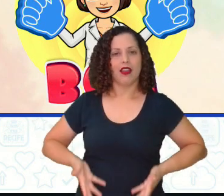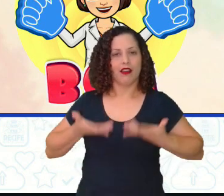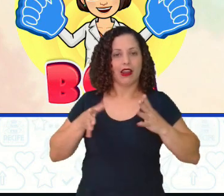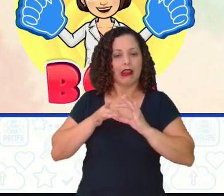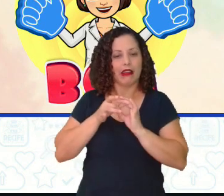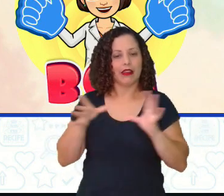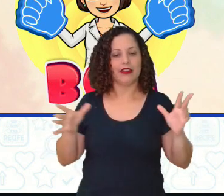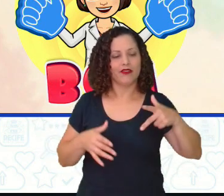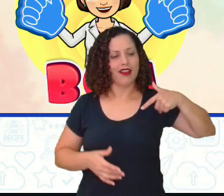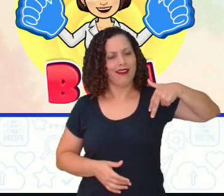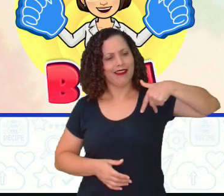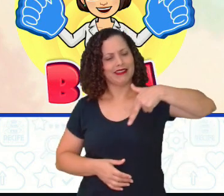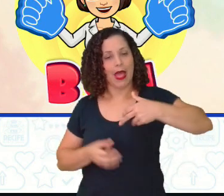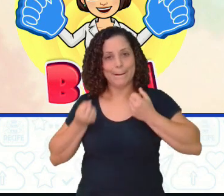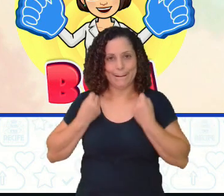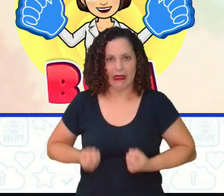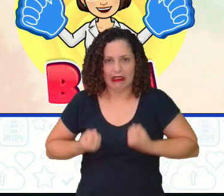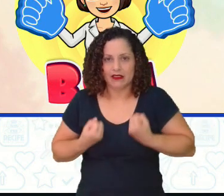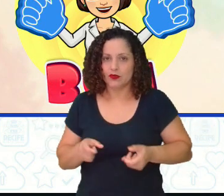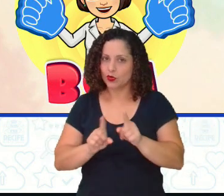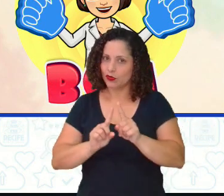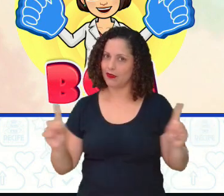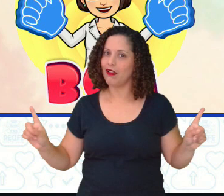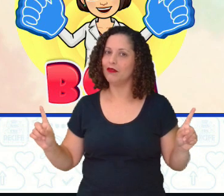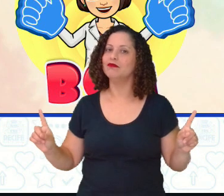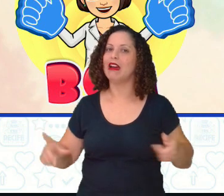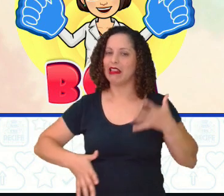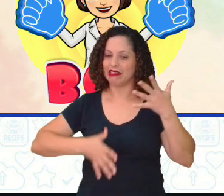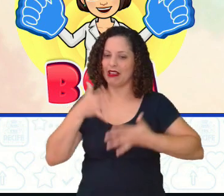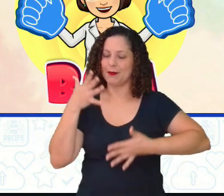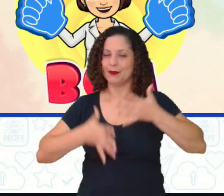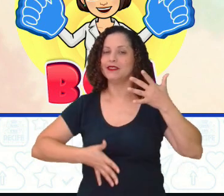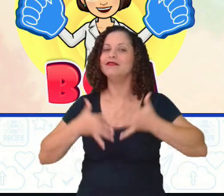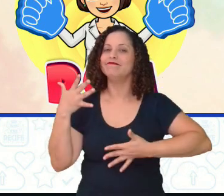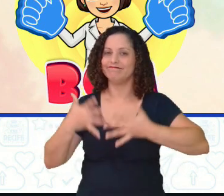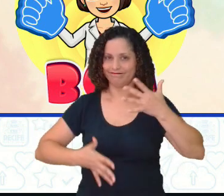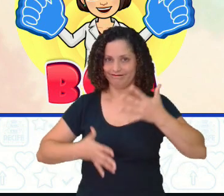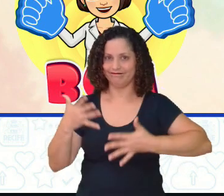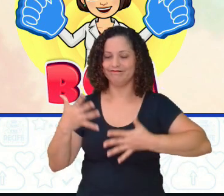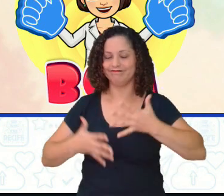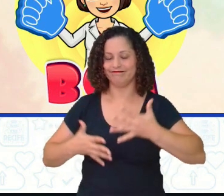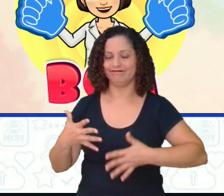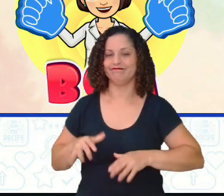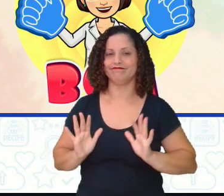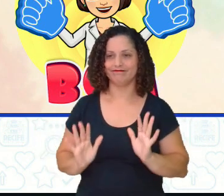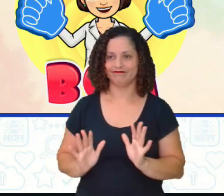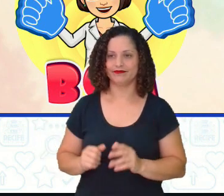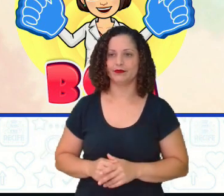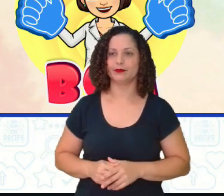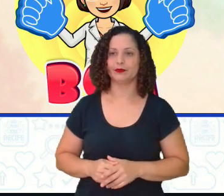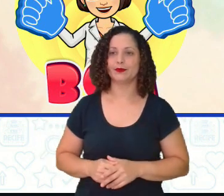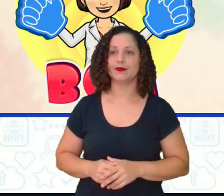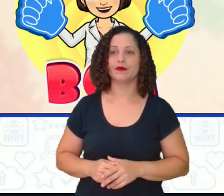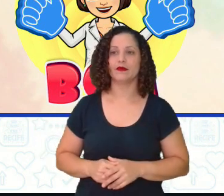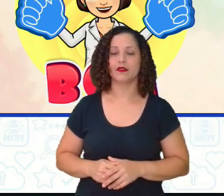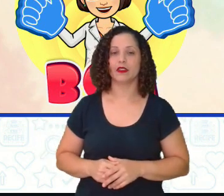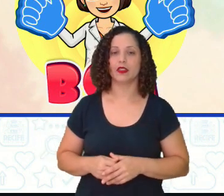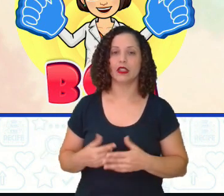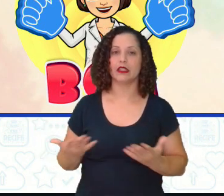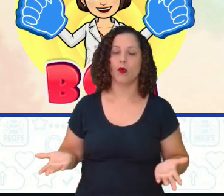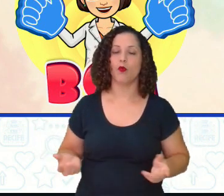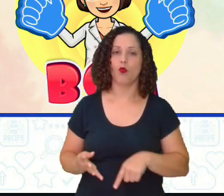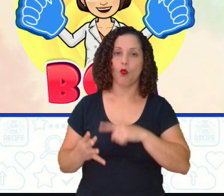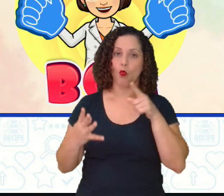livre, caminhar sem peso, né? Sem nada que venha atrapalhar aí a harmonia desse passeio.